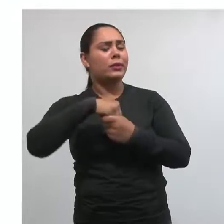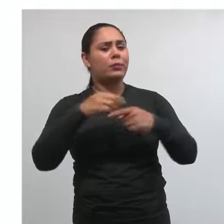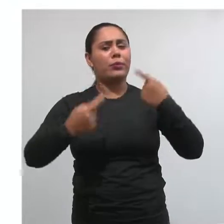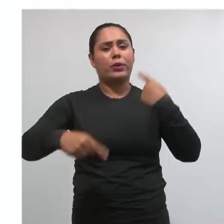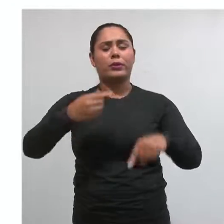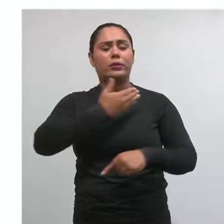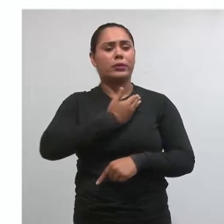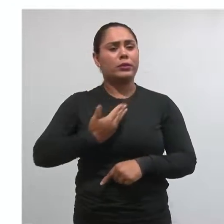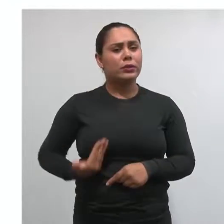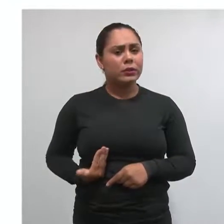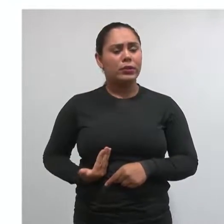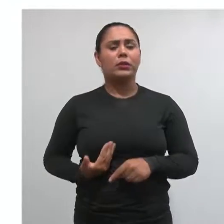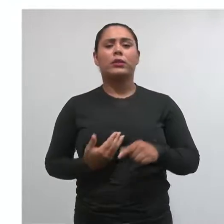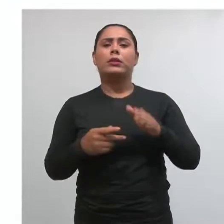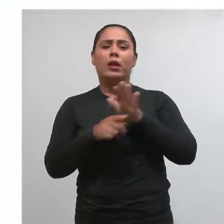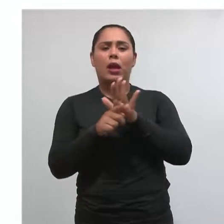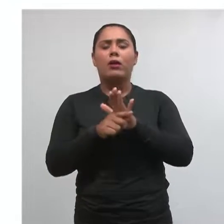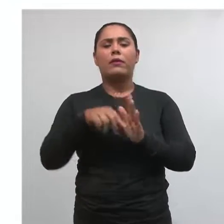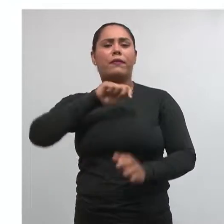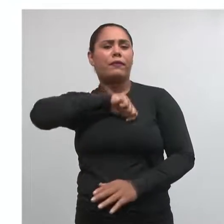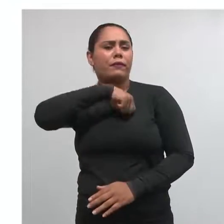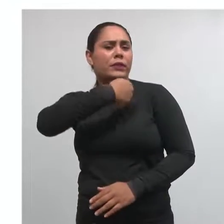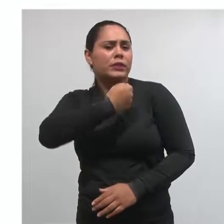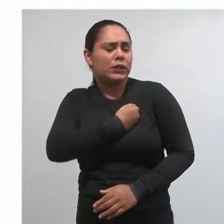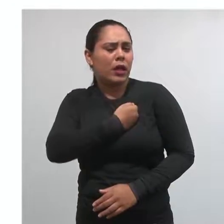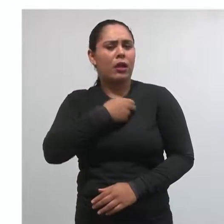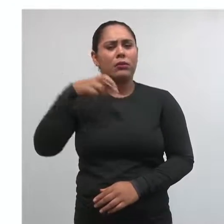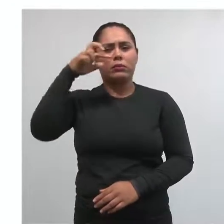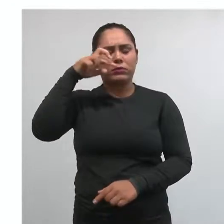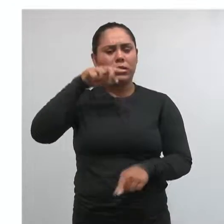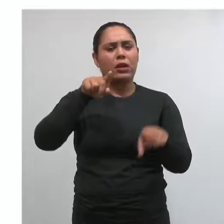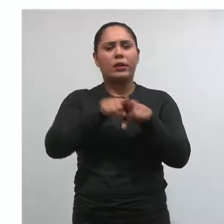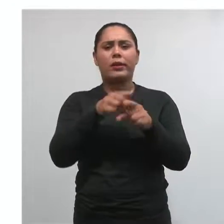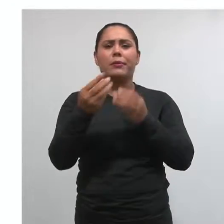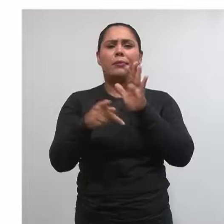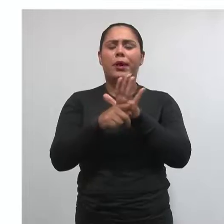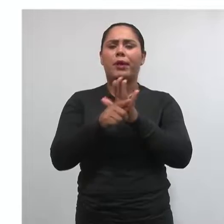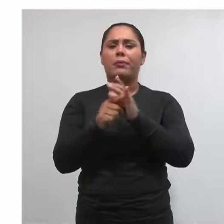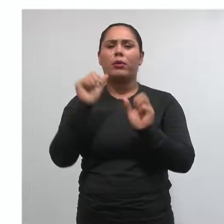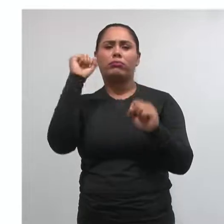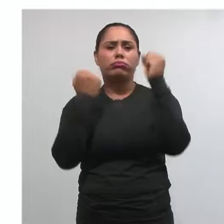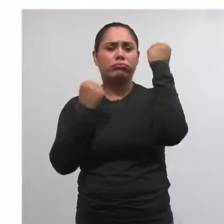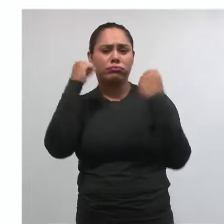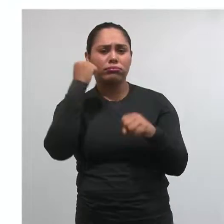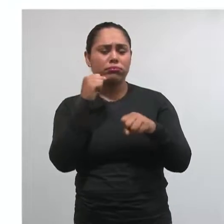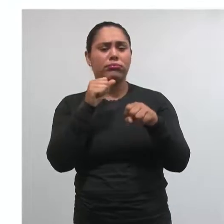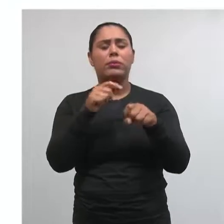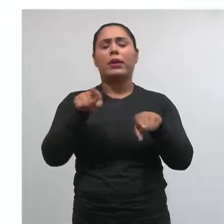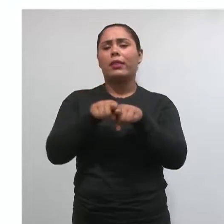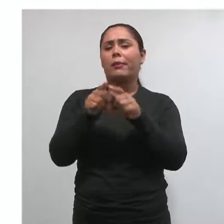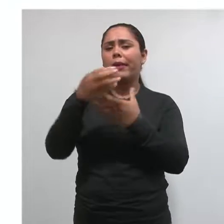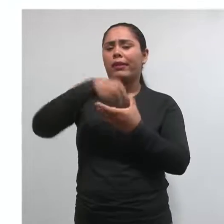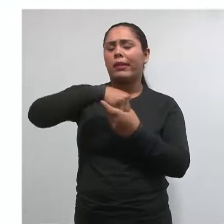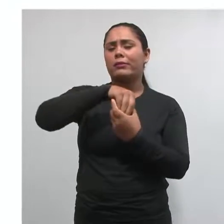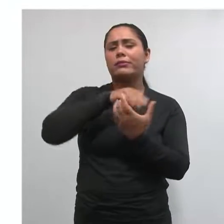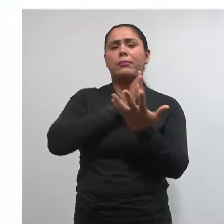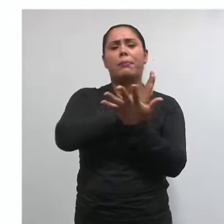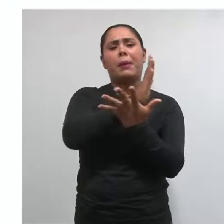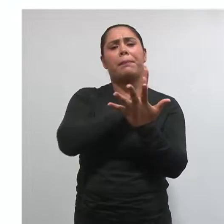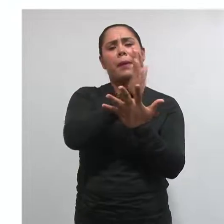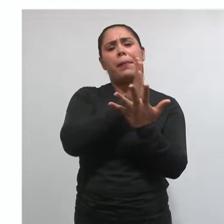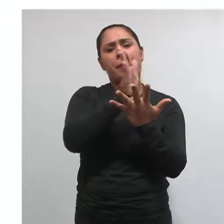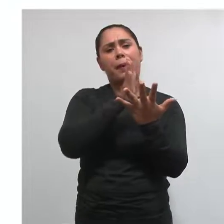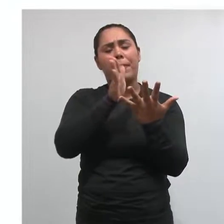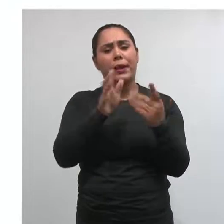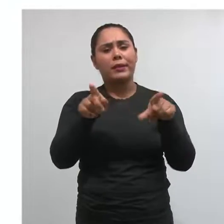públicas macroeconômicas, a política fiscal, monetária, cambial, industrial. E dentro, né, do rol de outras políticas, a